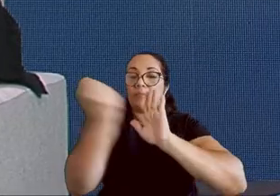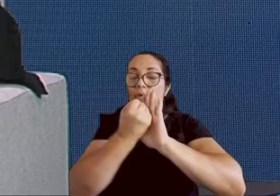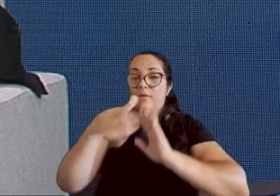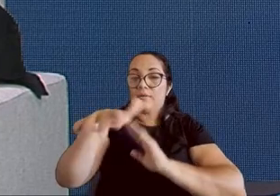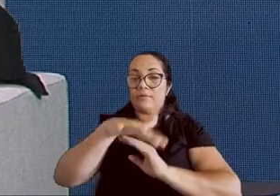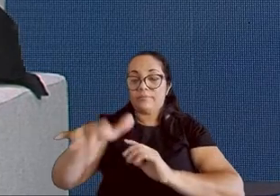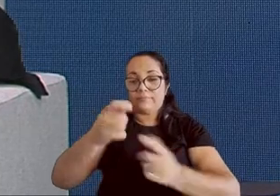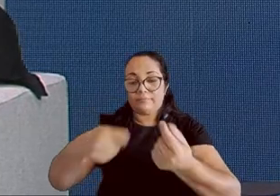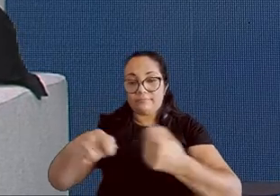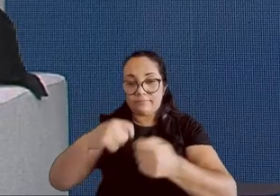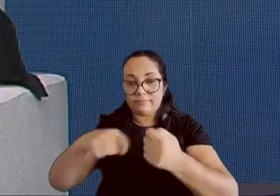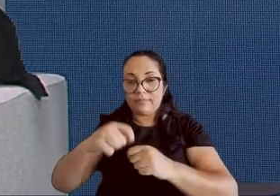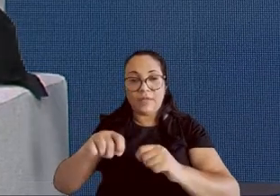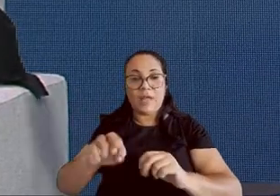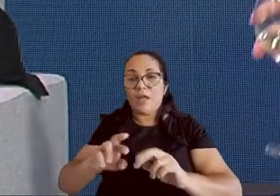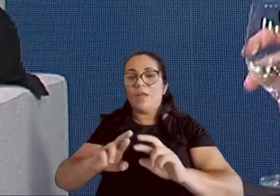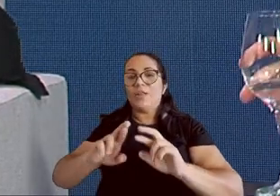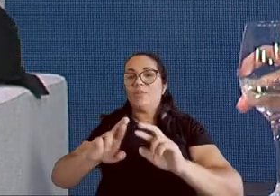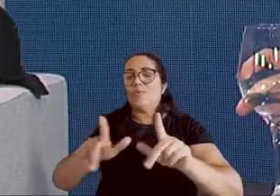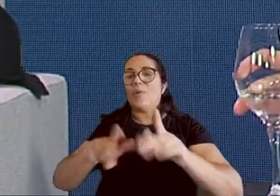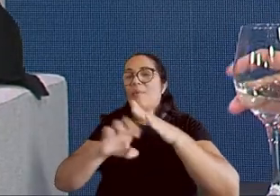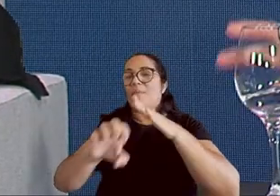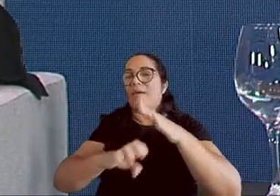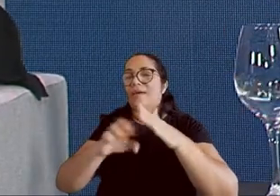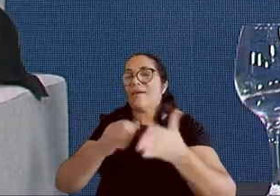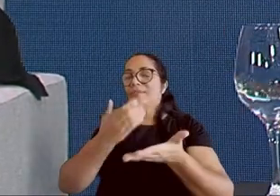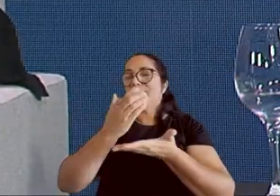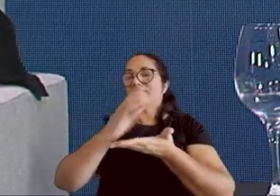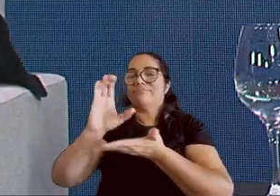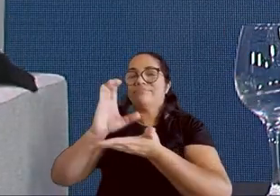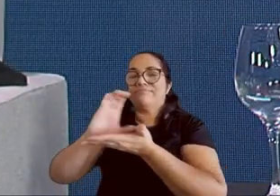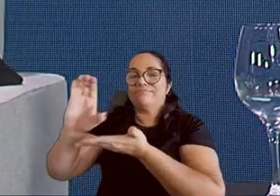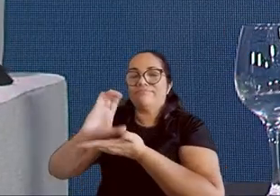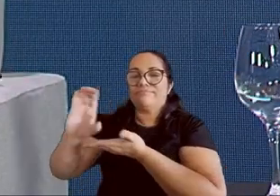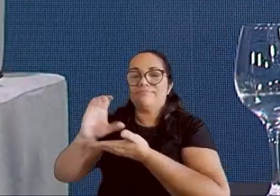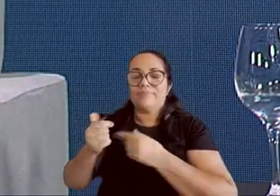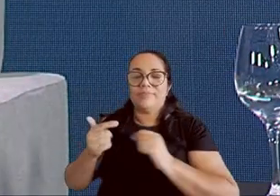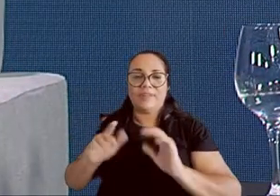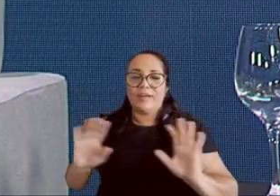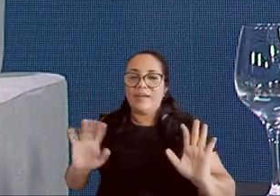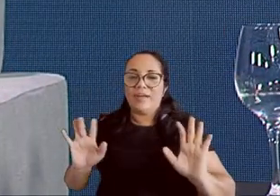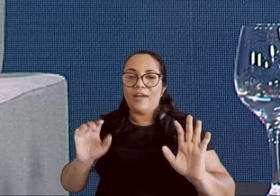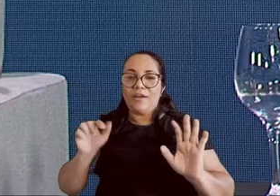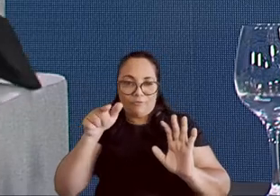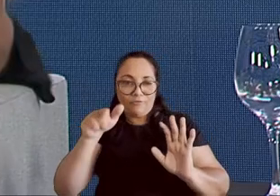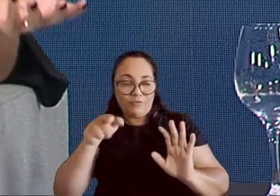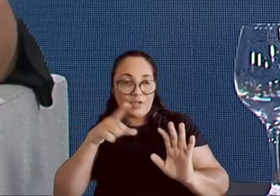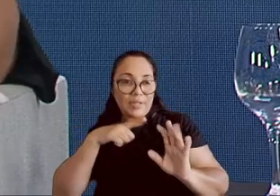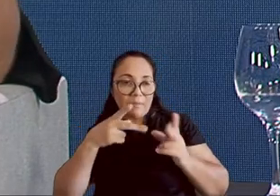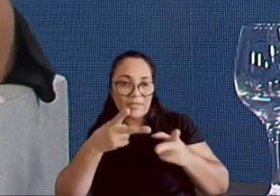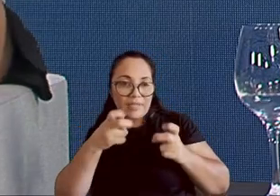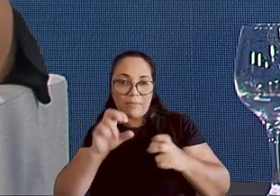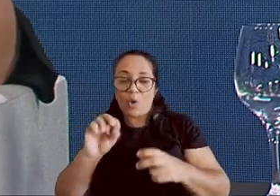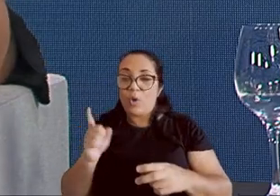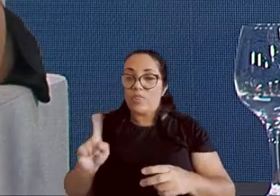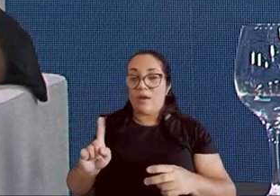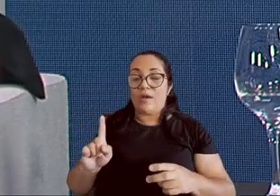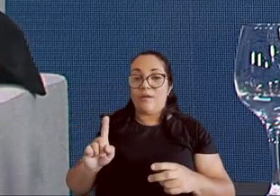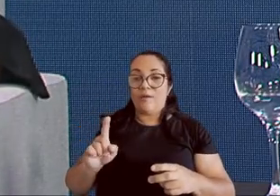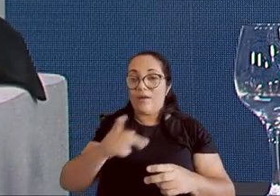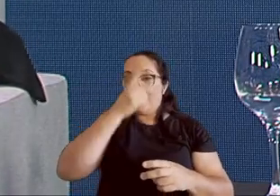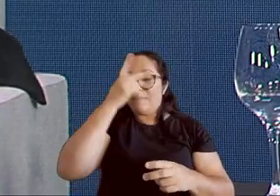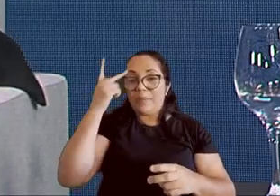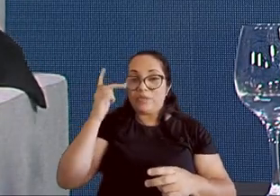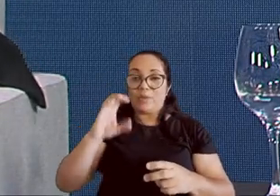de ninguém né porque ela existe é uma questão de você ver ou não né seja hoje a pessoa física optando por isso lá